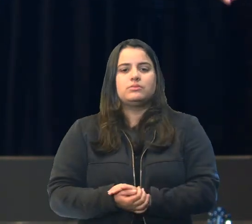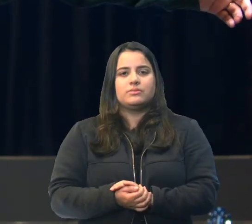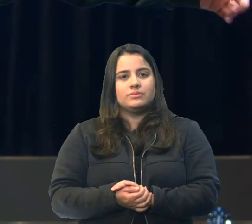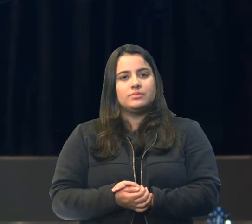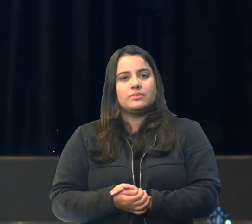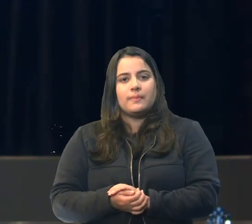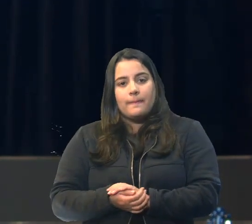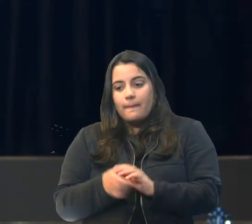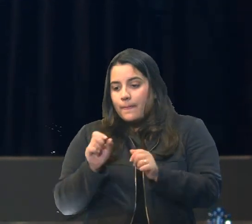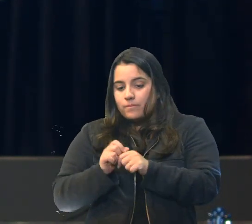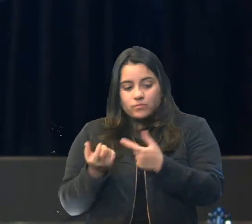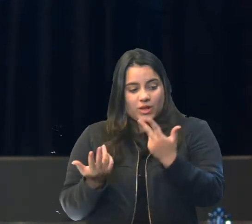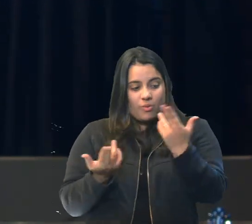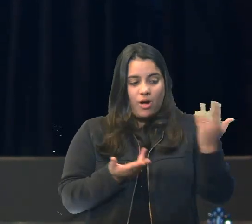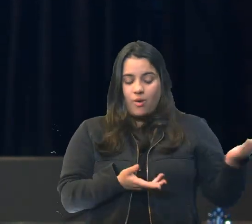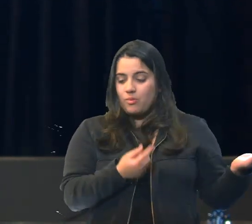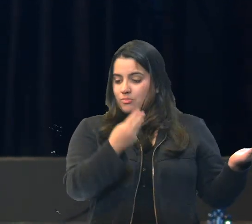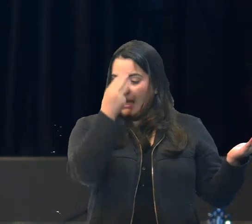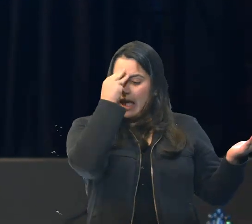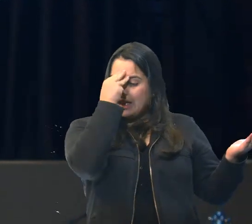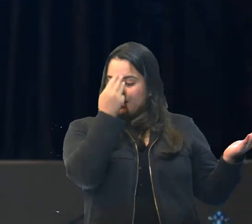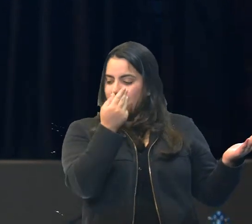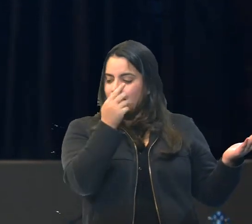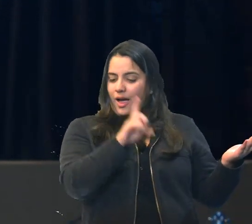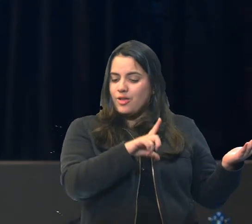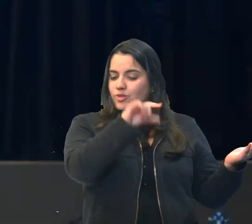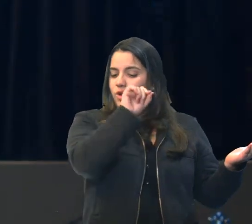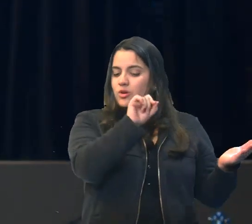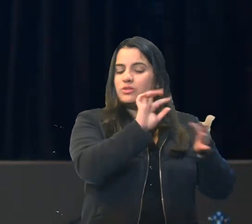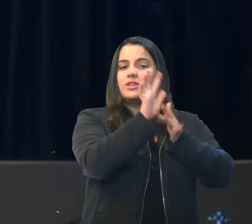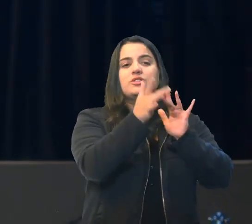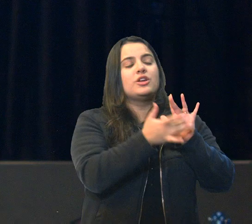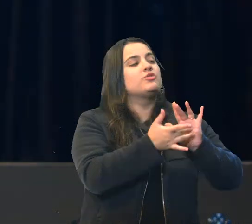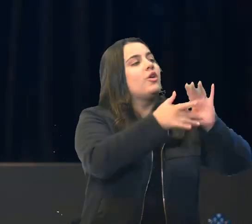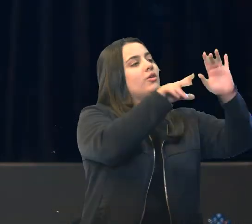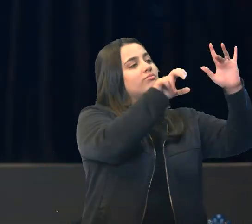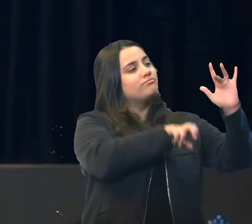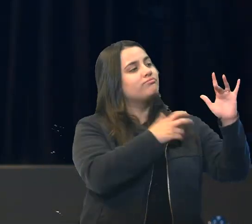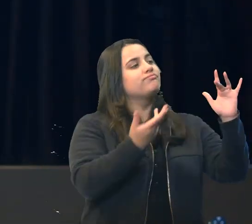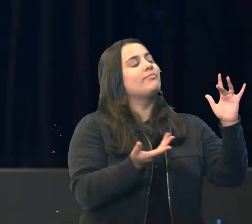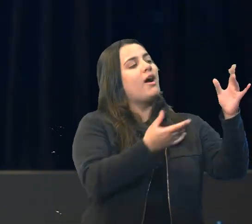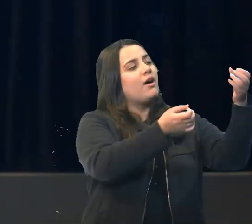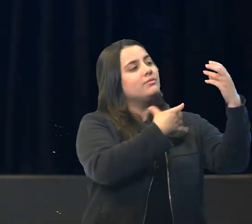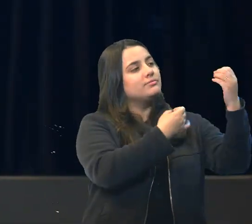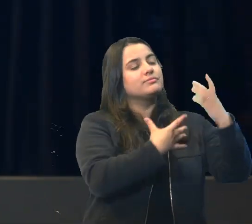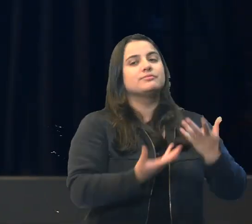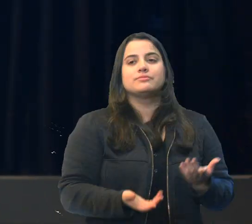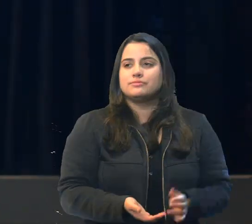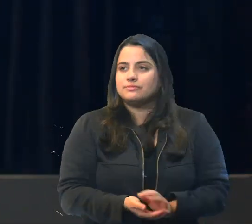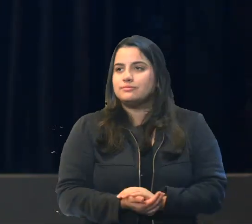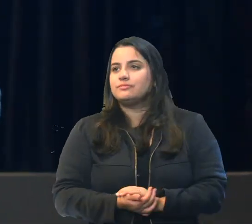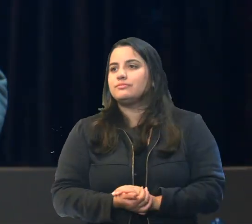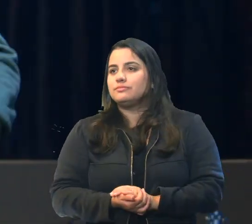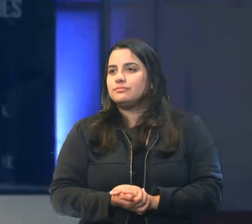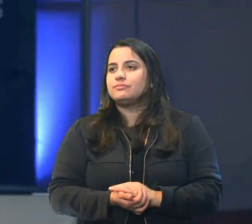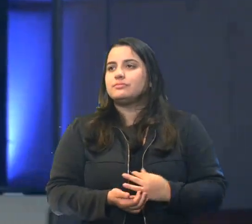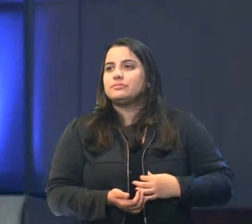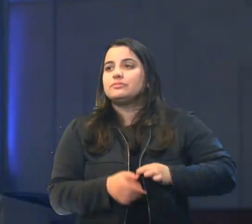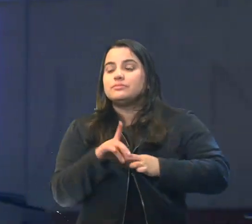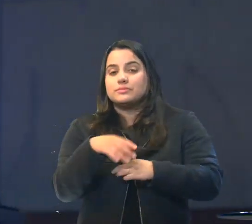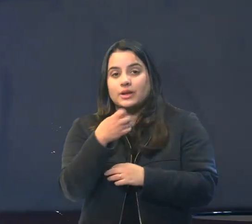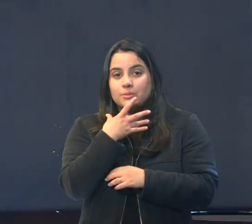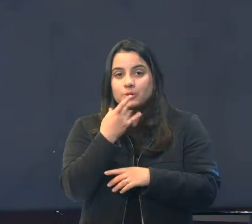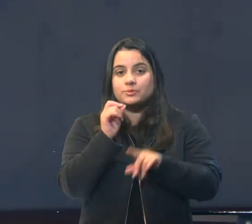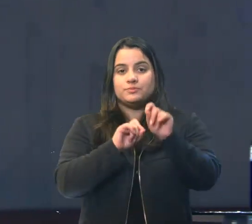Faça como Maria, escolha a boa parte, que é ouvir a voz de Deus, que é ver a glória de Deus. E é interessante